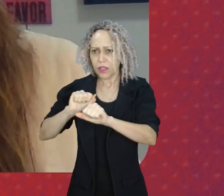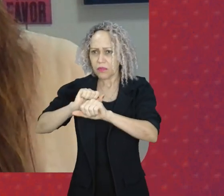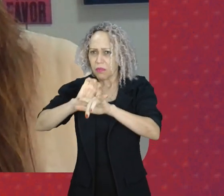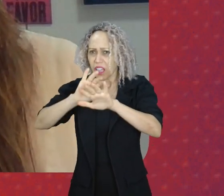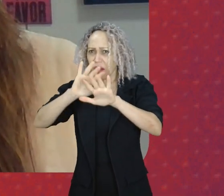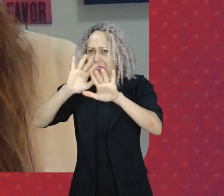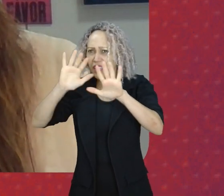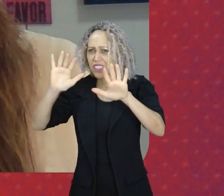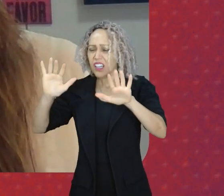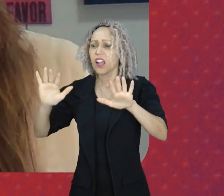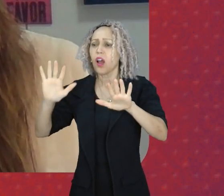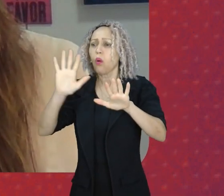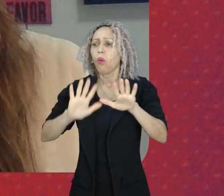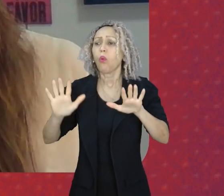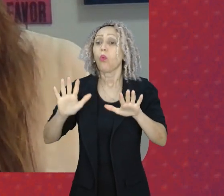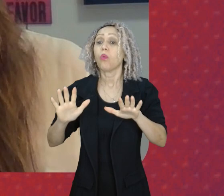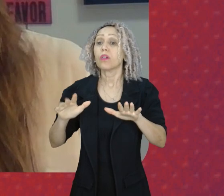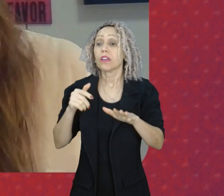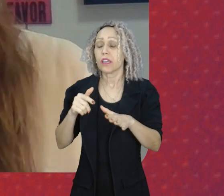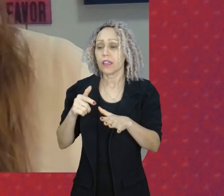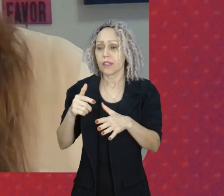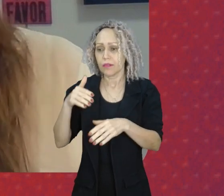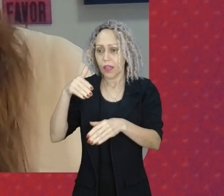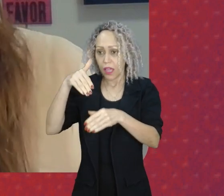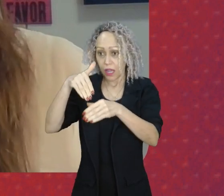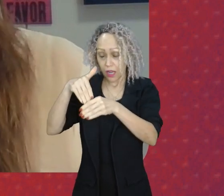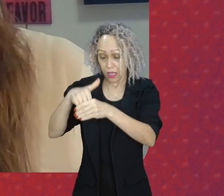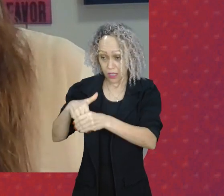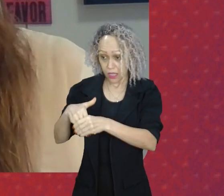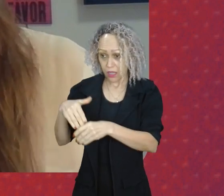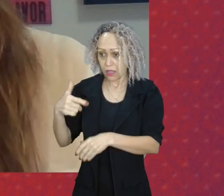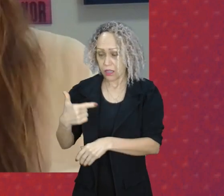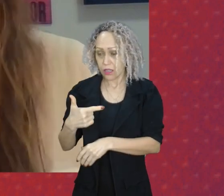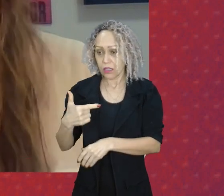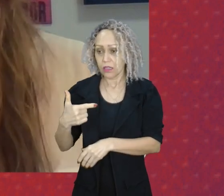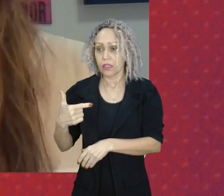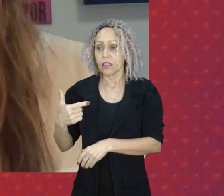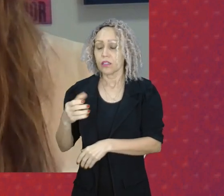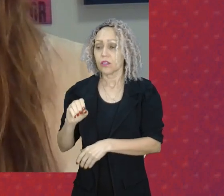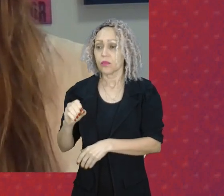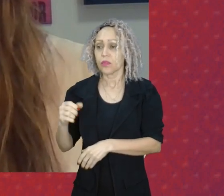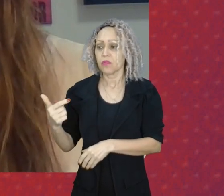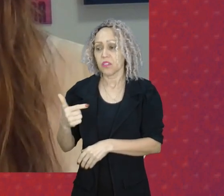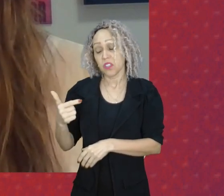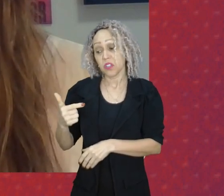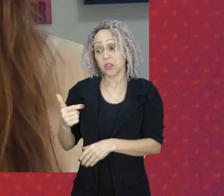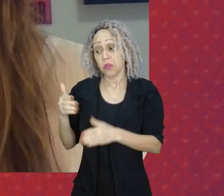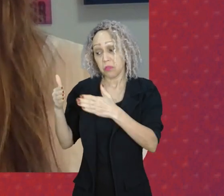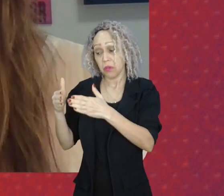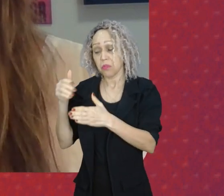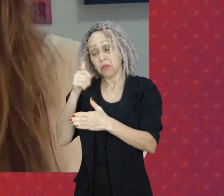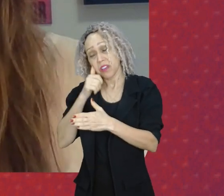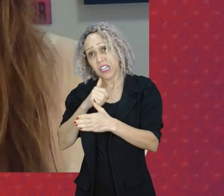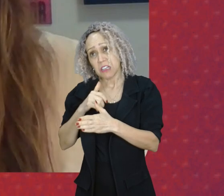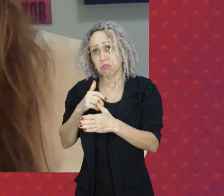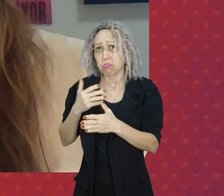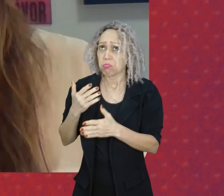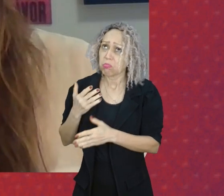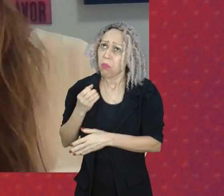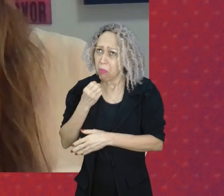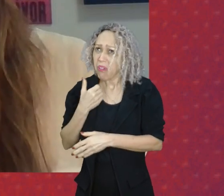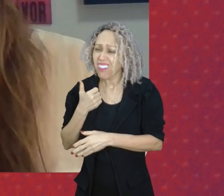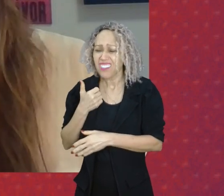do que foram as eleições de 2022 para as mulheres. Infelizmente não tenho boas notícias, algumas conquistas importantes e simbólicas,